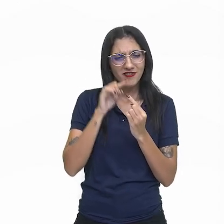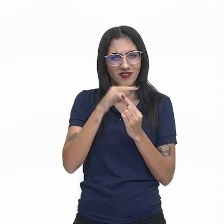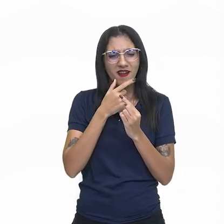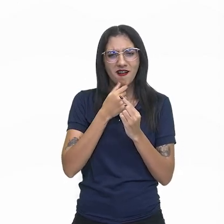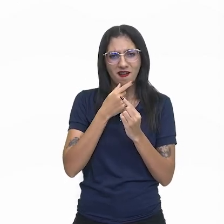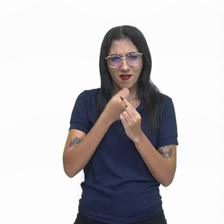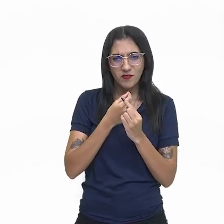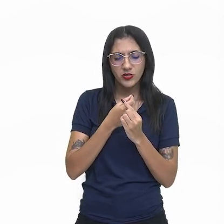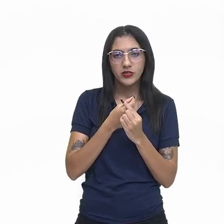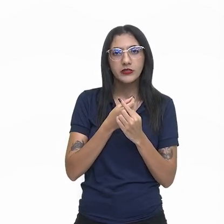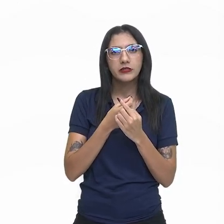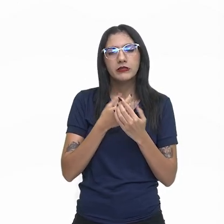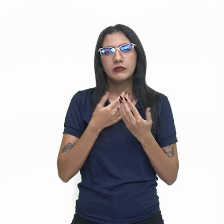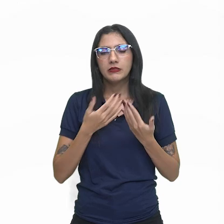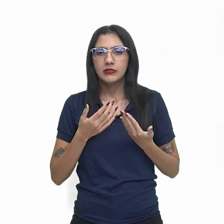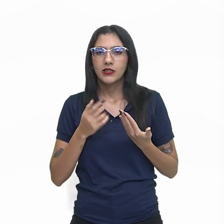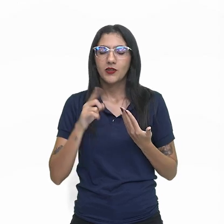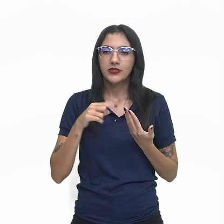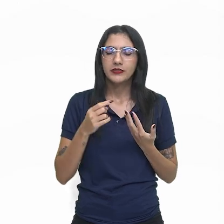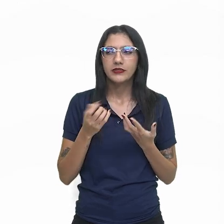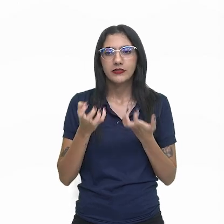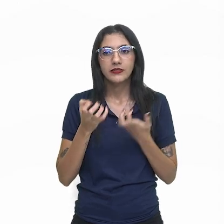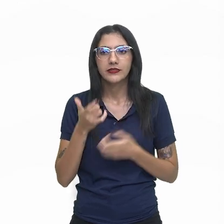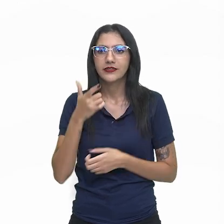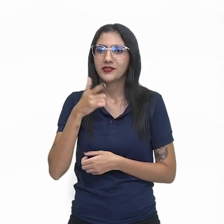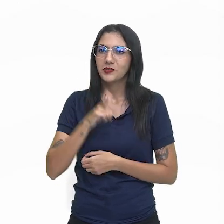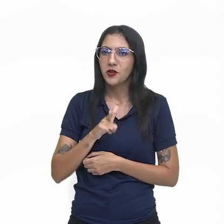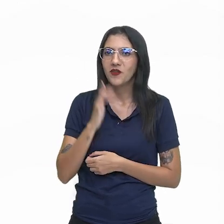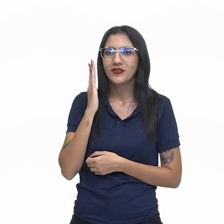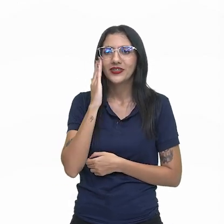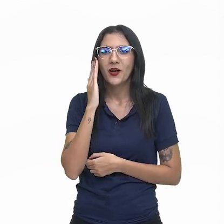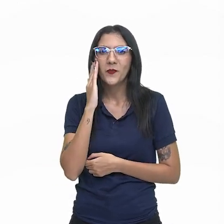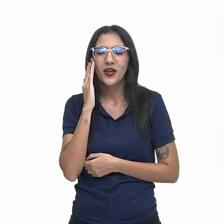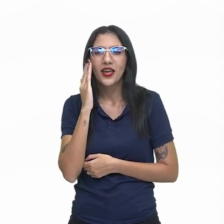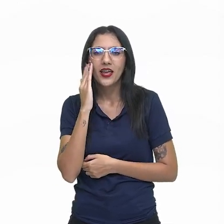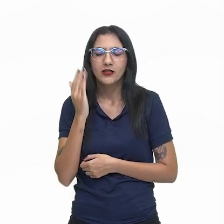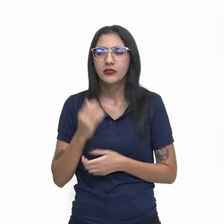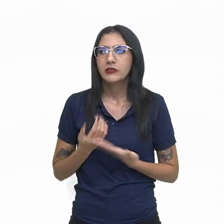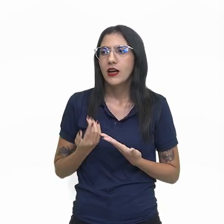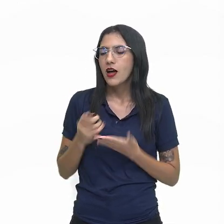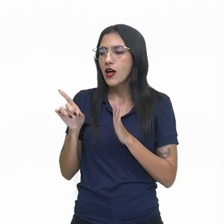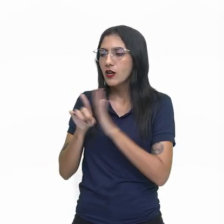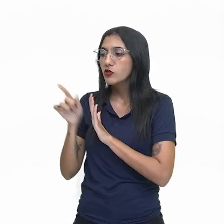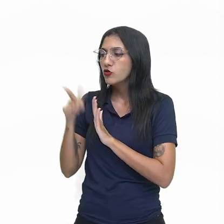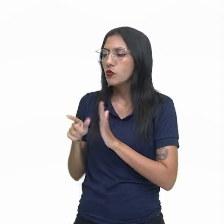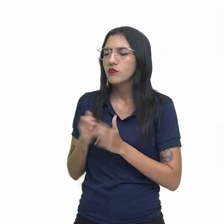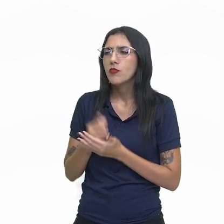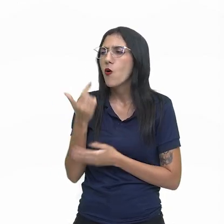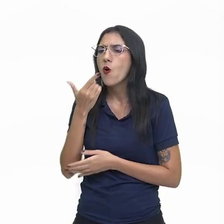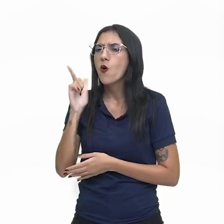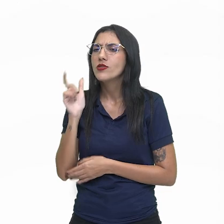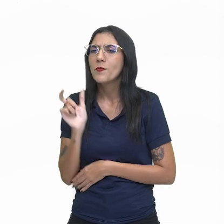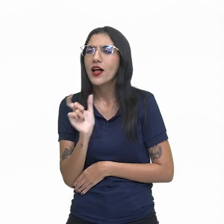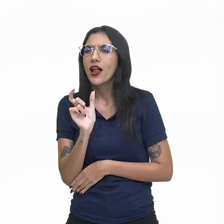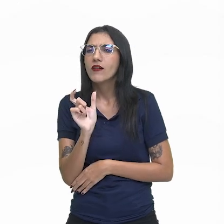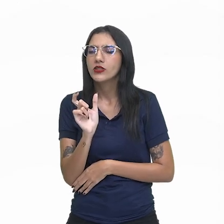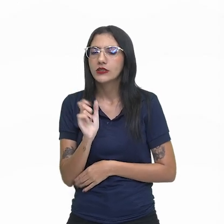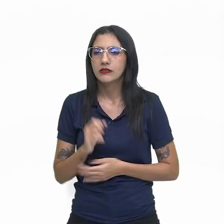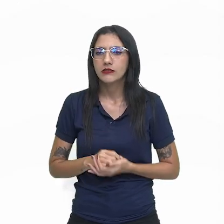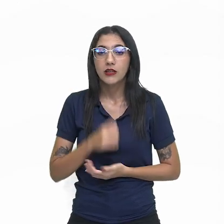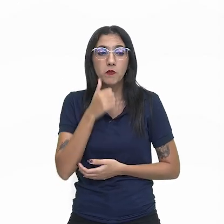dele? Aí, querendo, né, pescar mais coisas, ele diz outra palavra. Ela diz